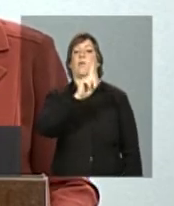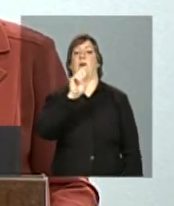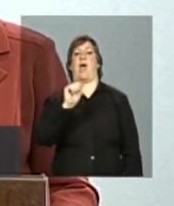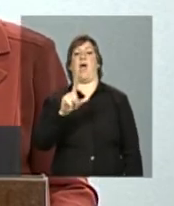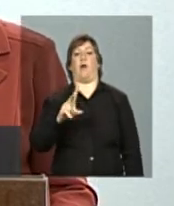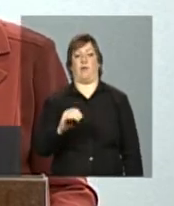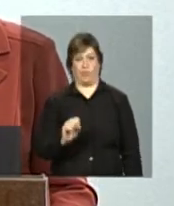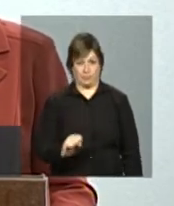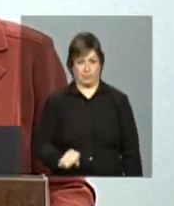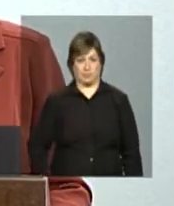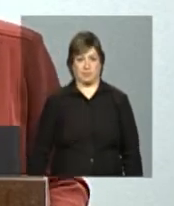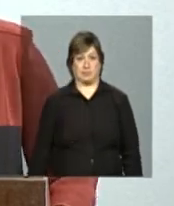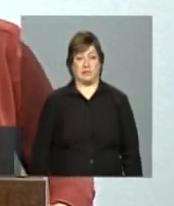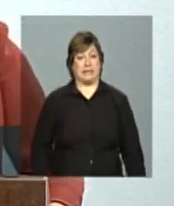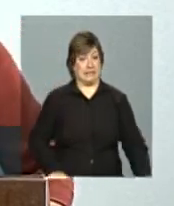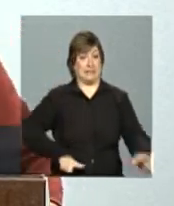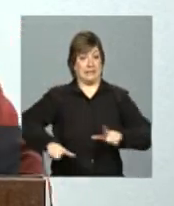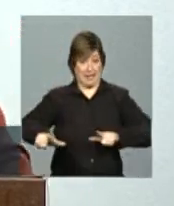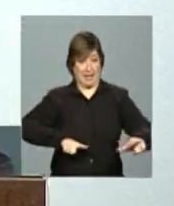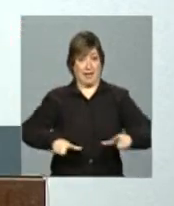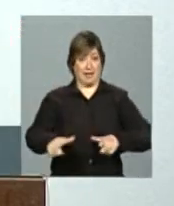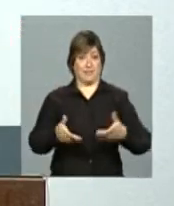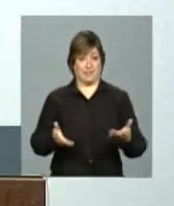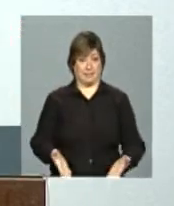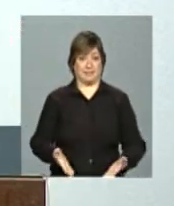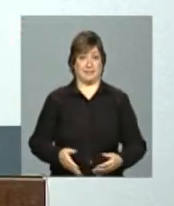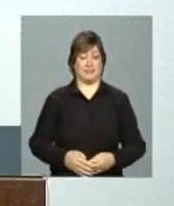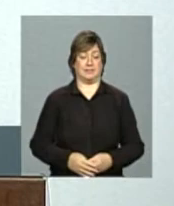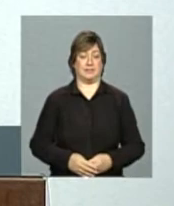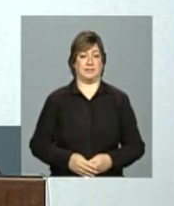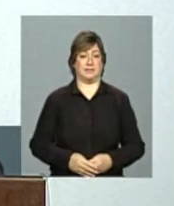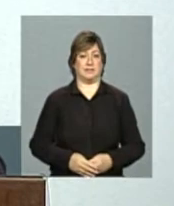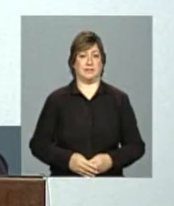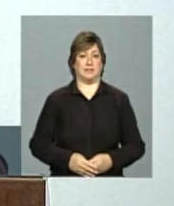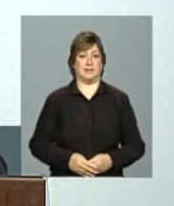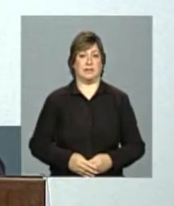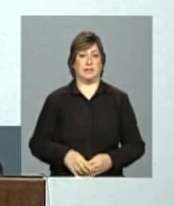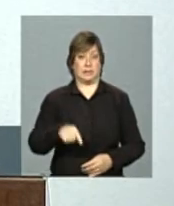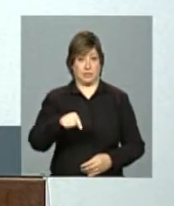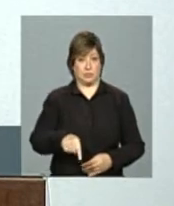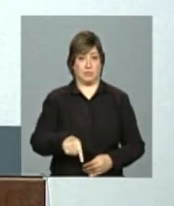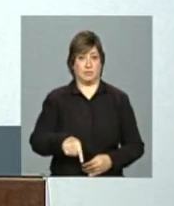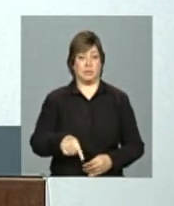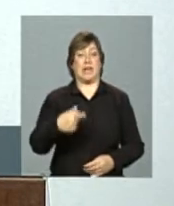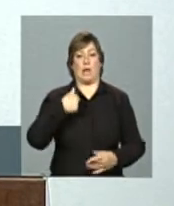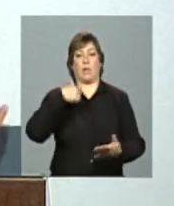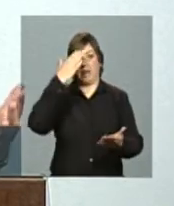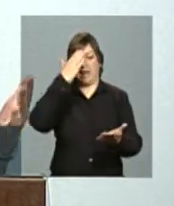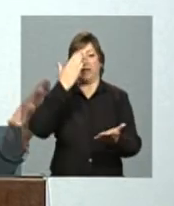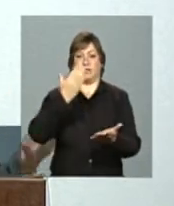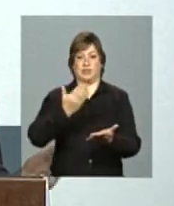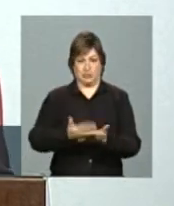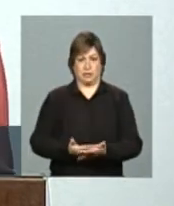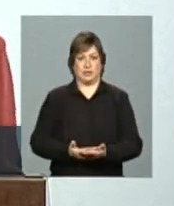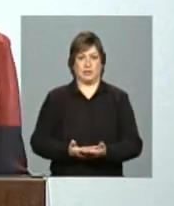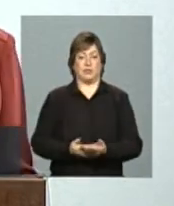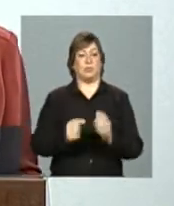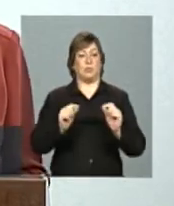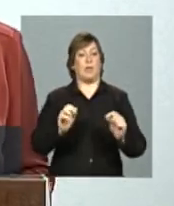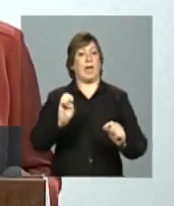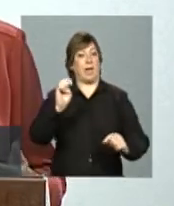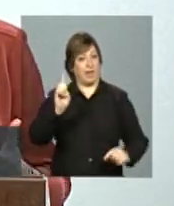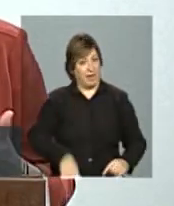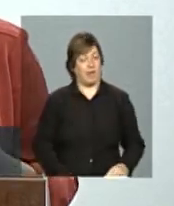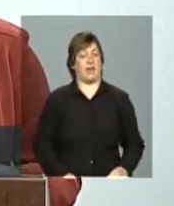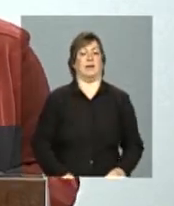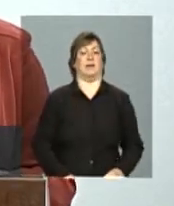objetivos uma tarefa dessas e isso eu acredito que é algo